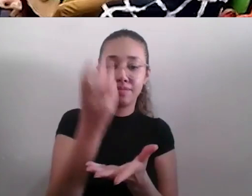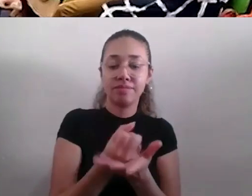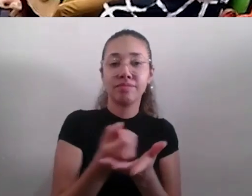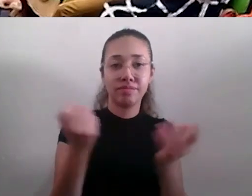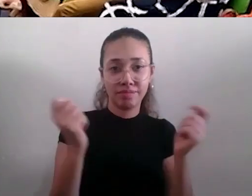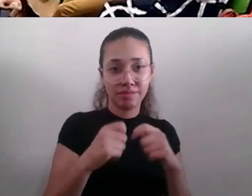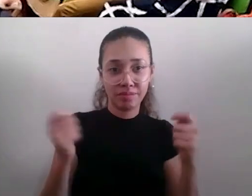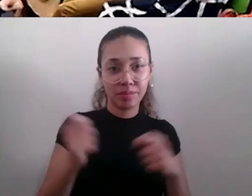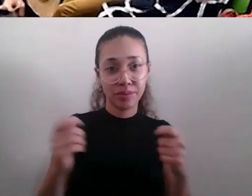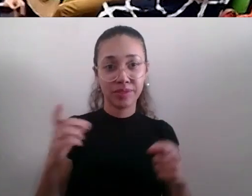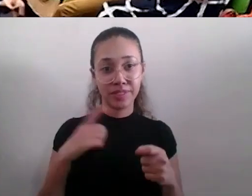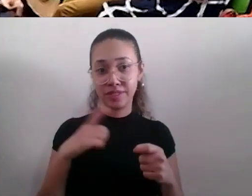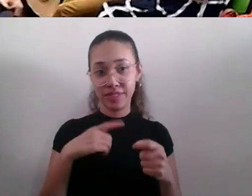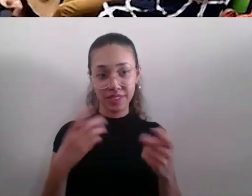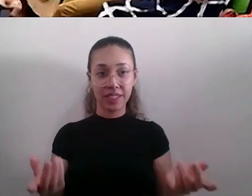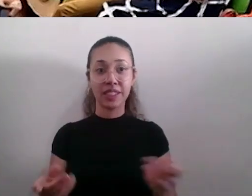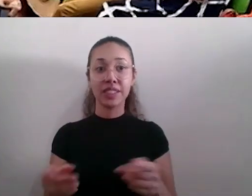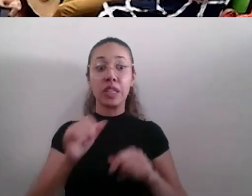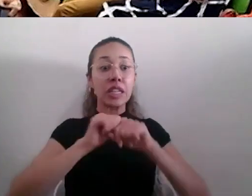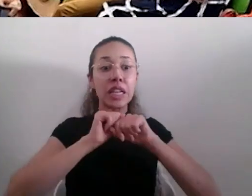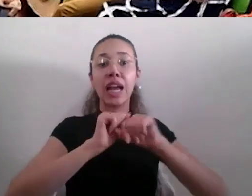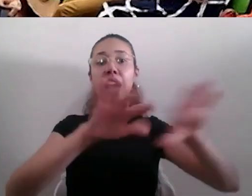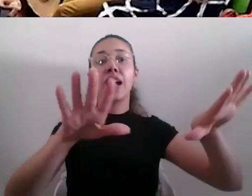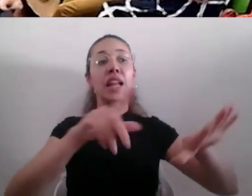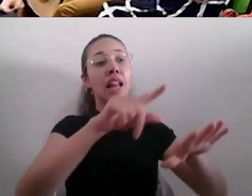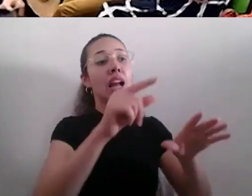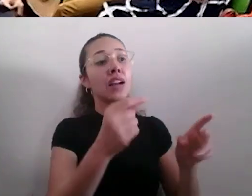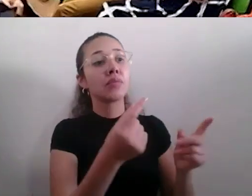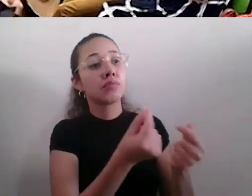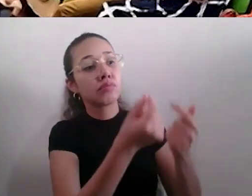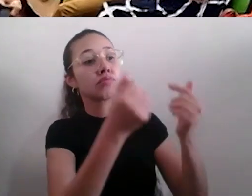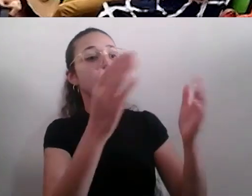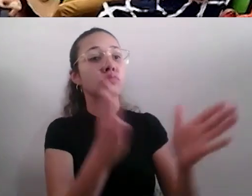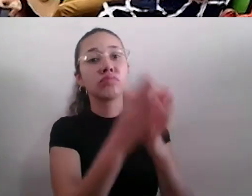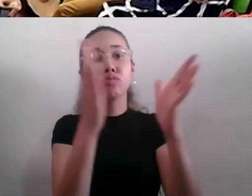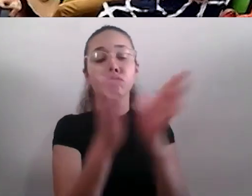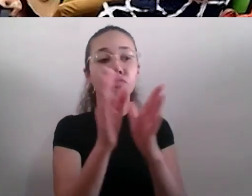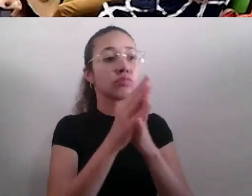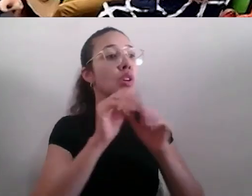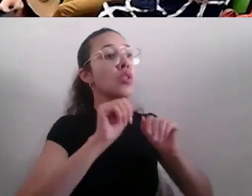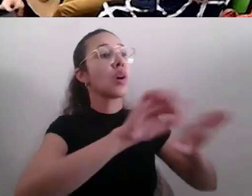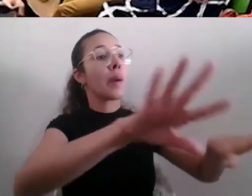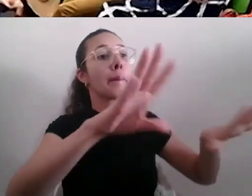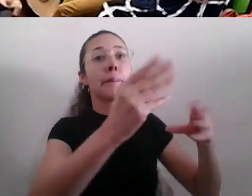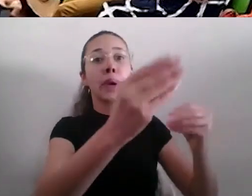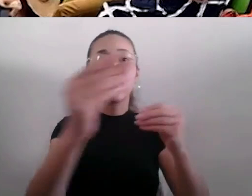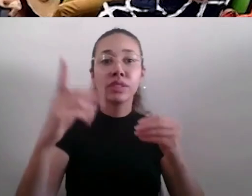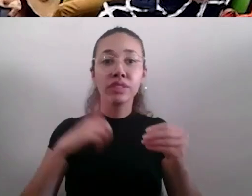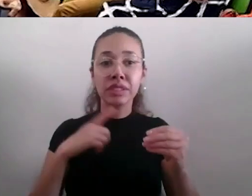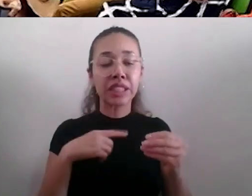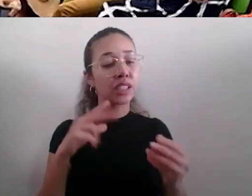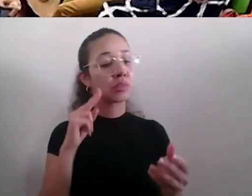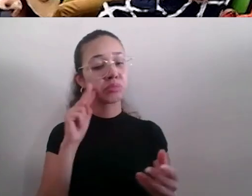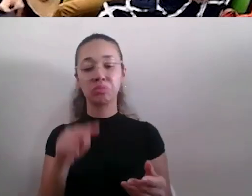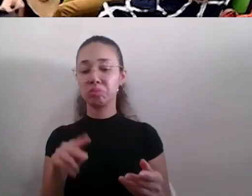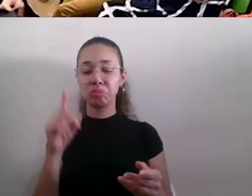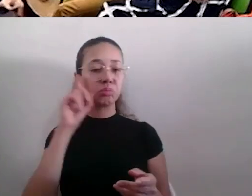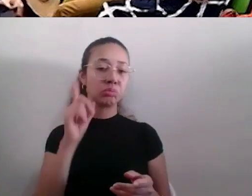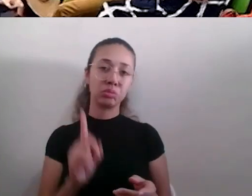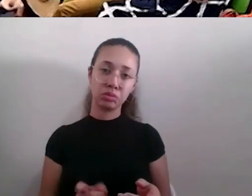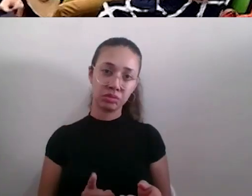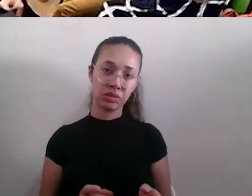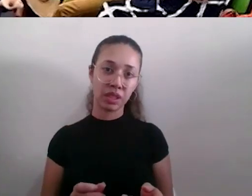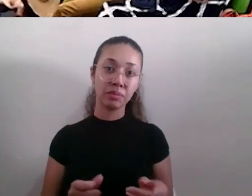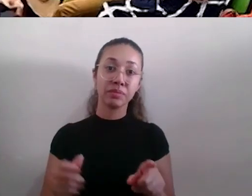proprietário. Então, eles não divulgam. Você tem acesso a muito pouco dado com relação à sua própria audiência. Mesmo que